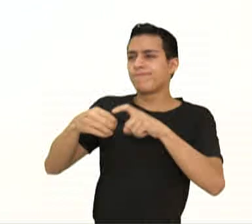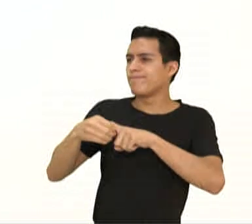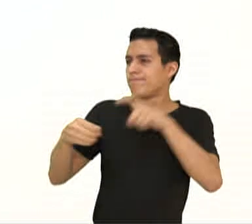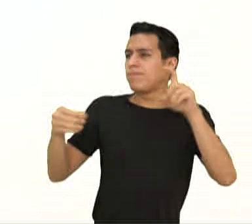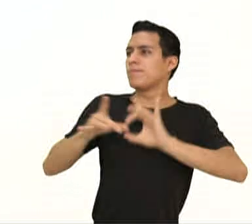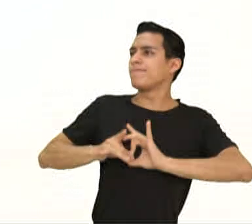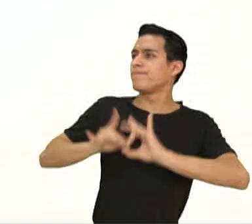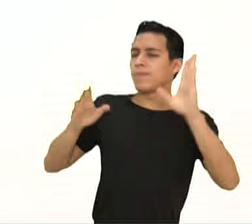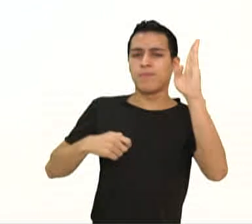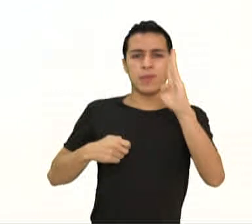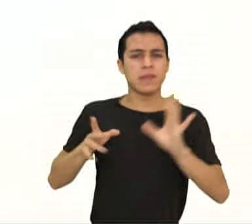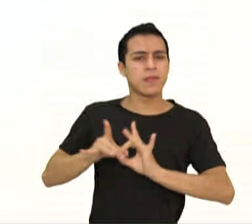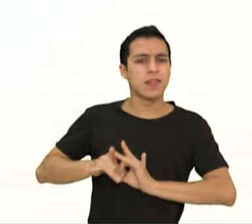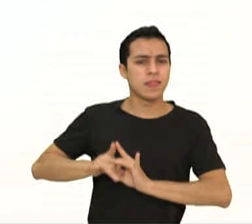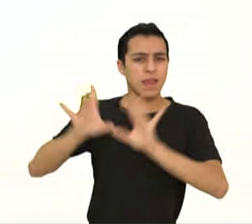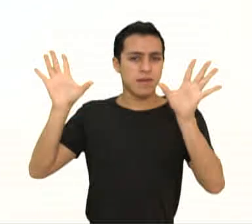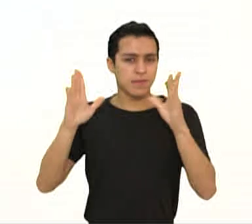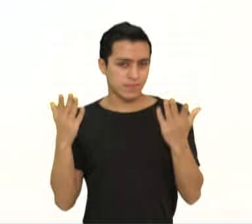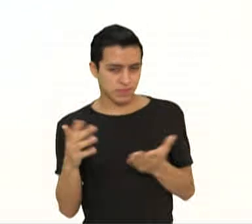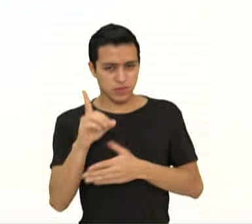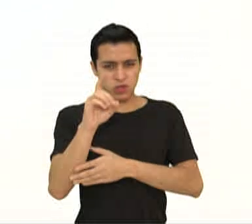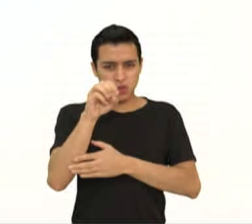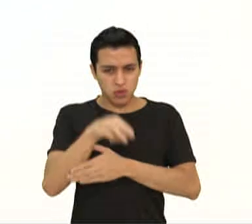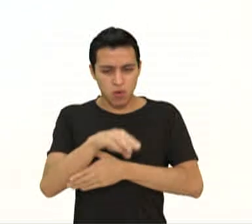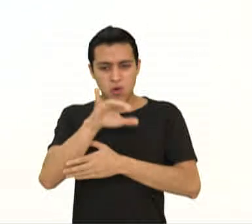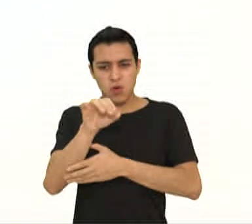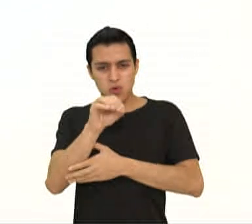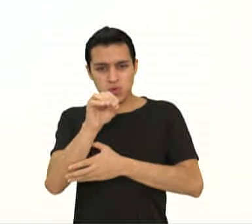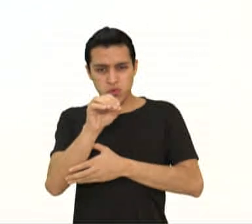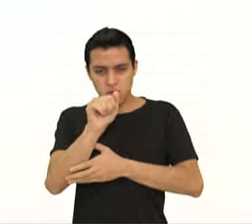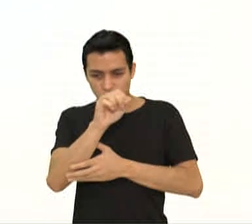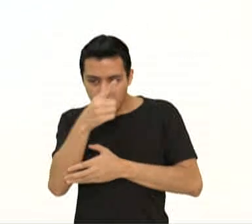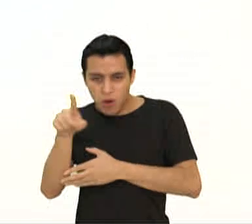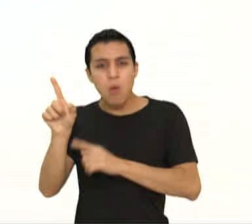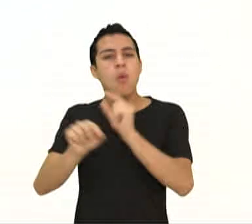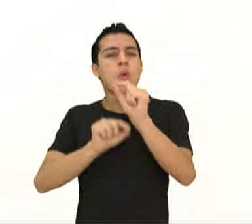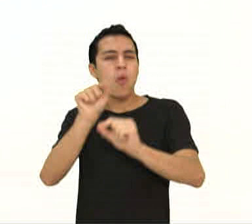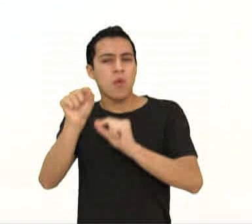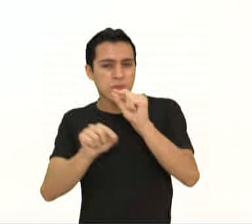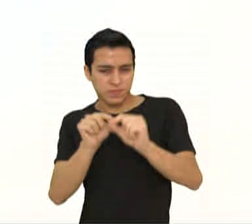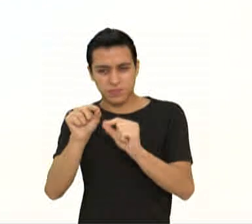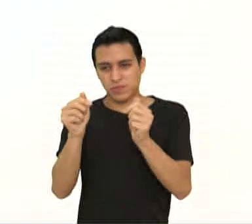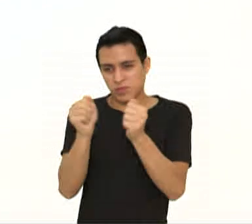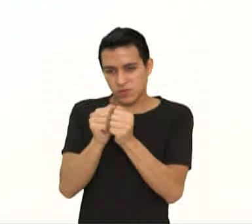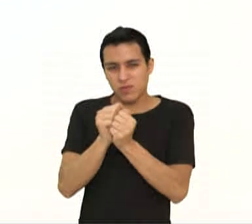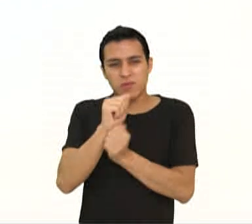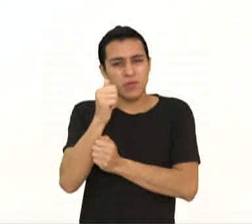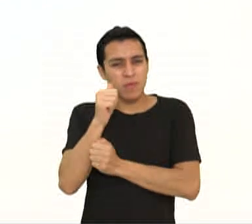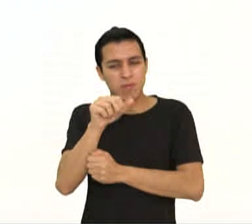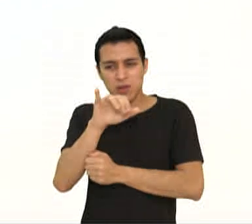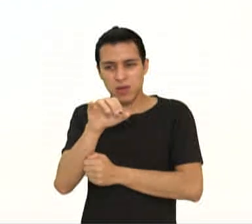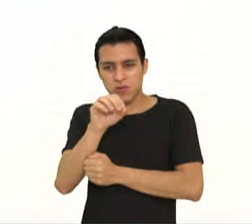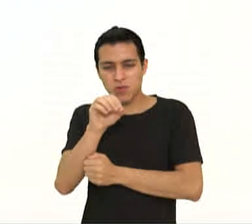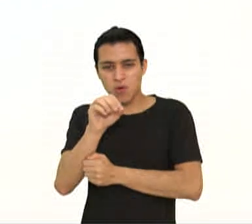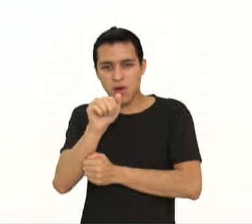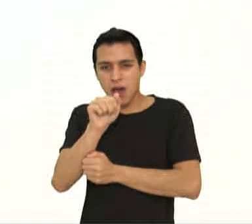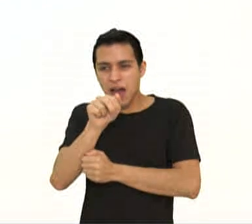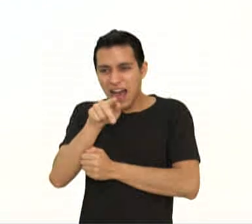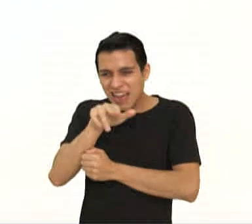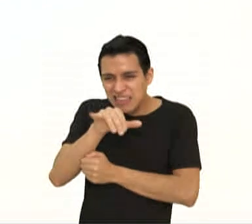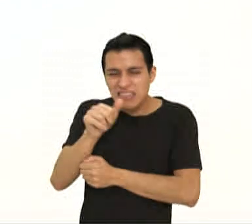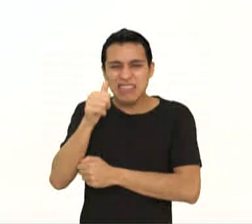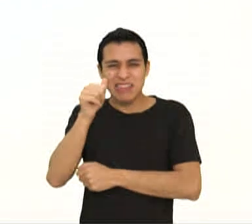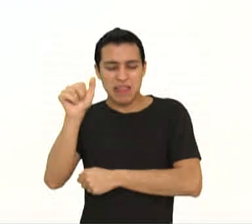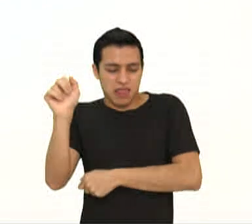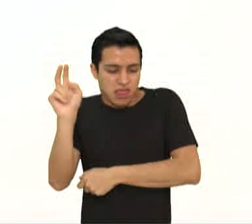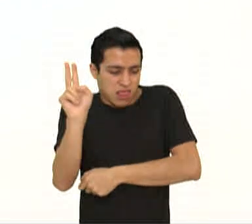que aconteceu aqui? O Dom João, vocês devem lembrar também, veio lá com a Carlota Joaquina para o Brasil e ela